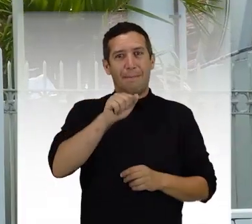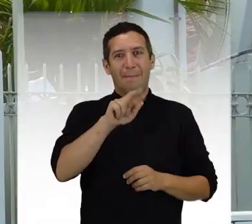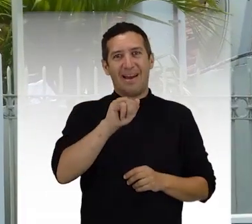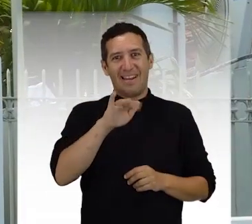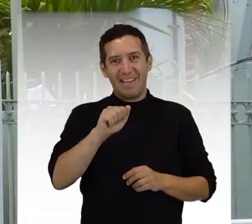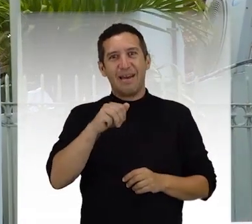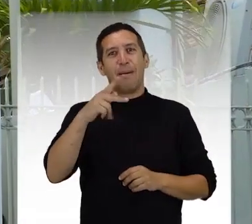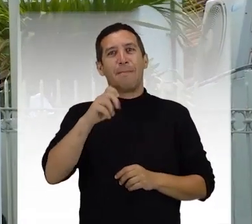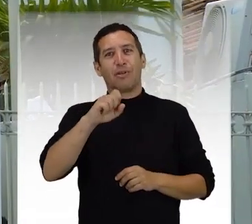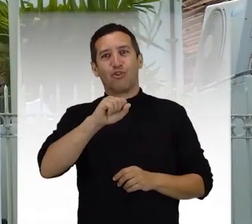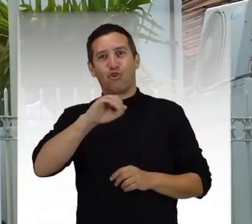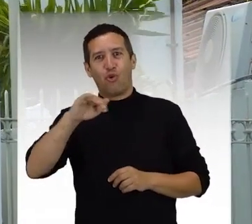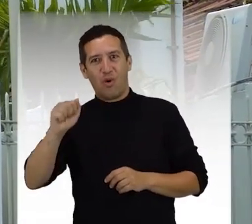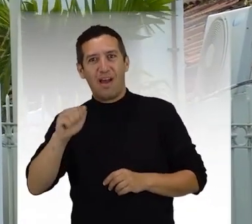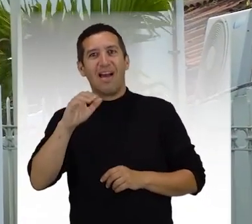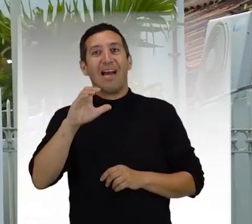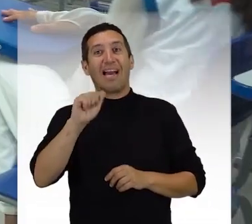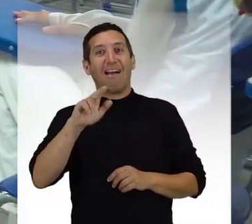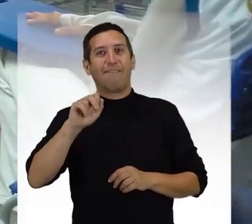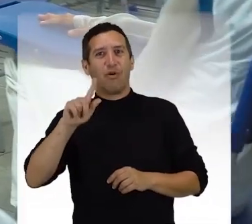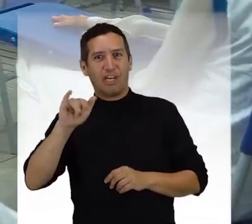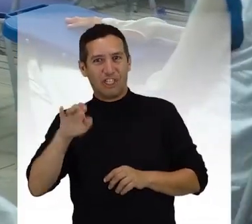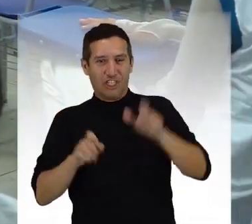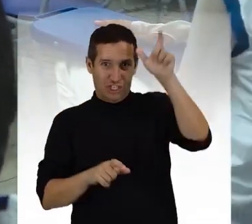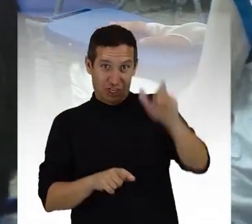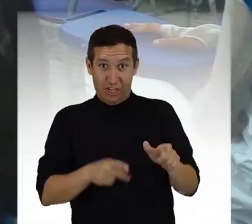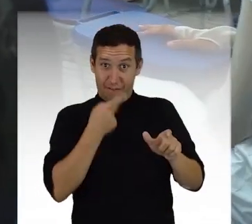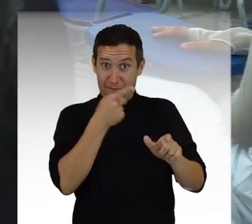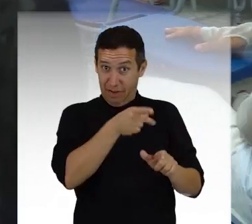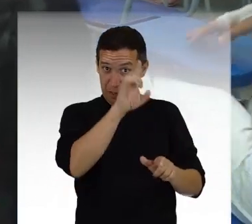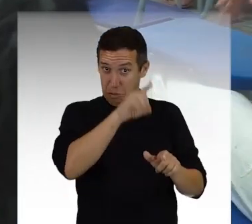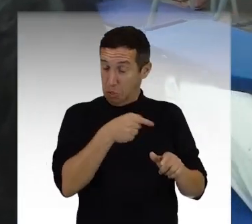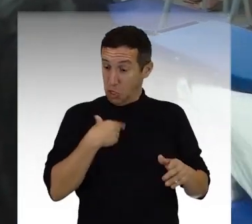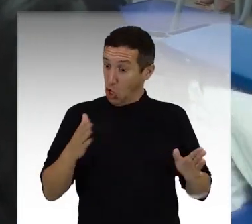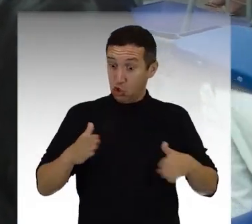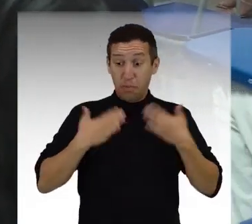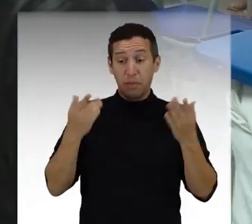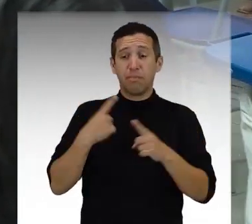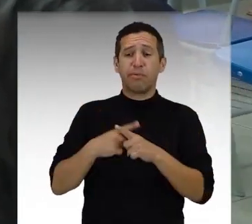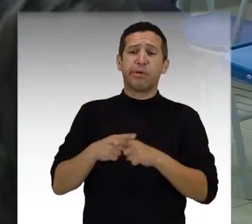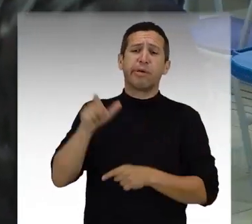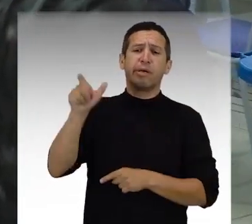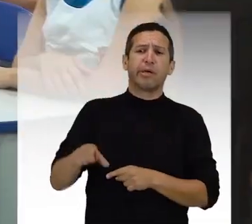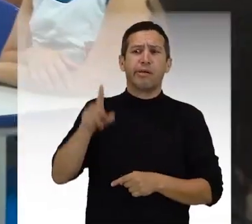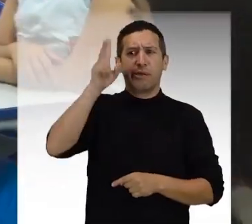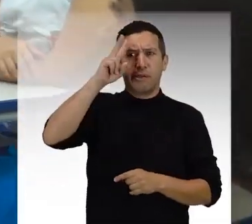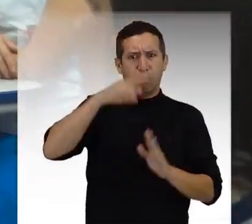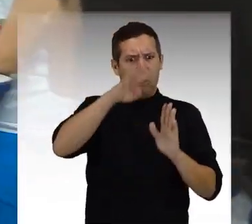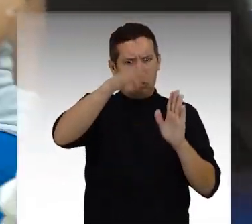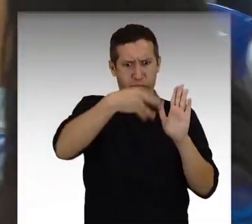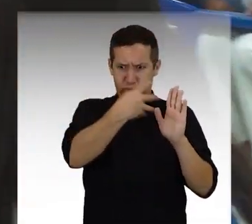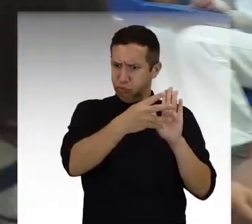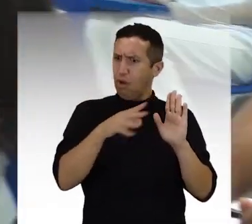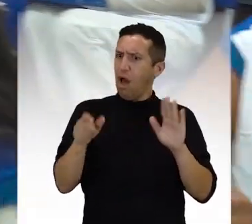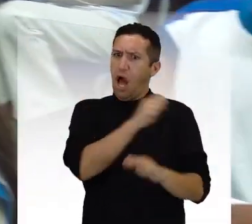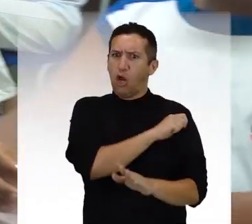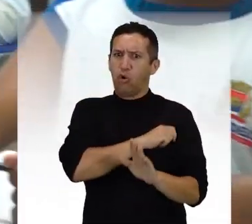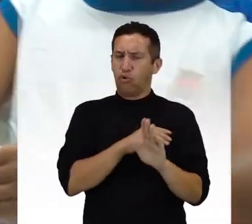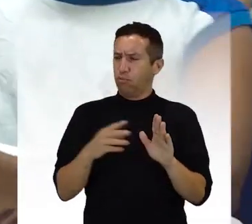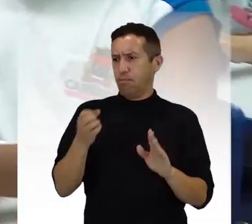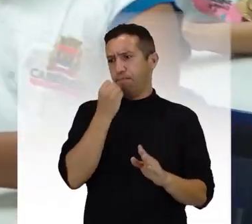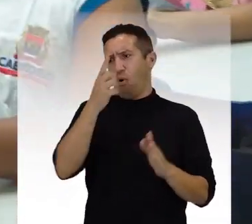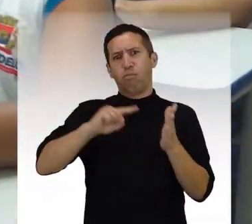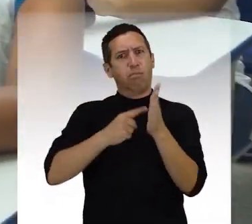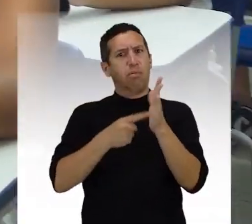Escola Municipal Maria Pessoa Cavalcante, a conquista de Miguel não chega a ser uma surpresa, já que o histórico é